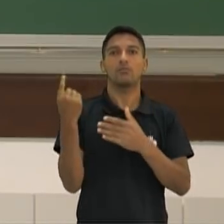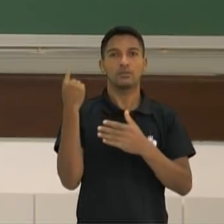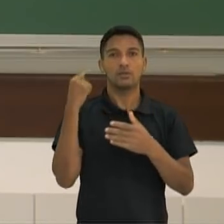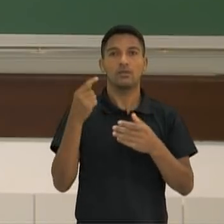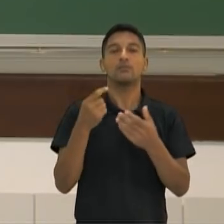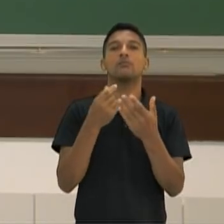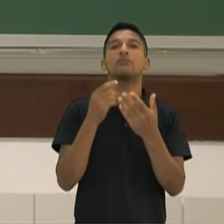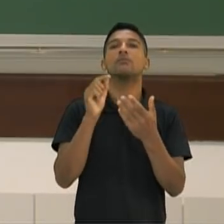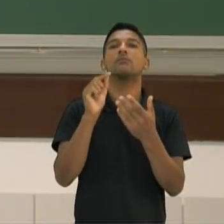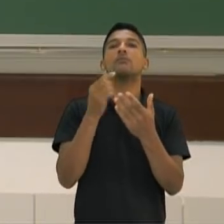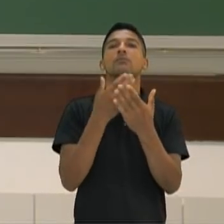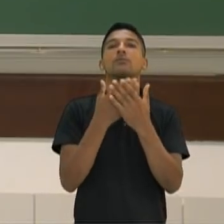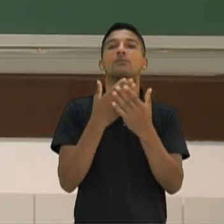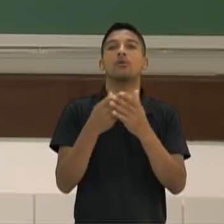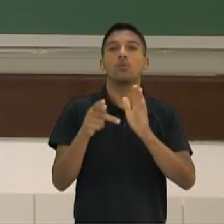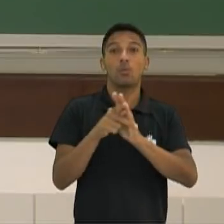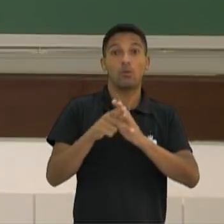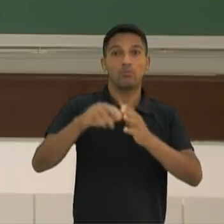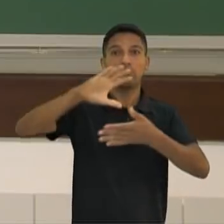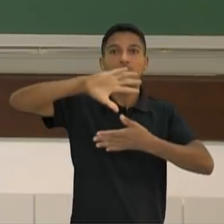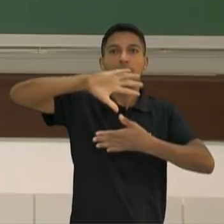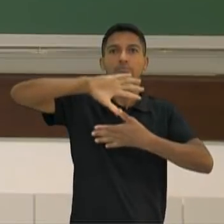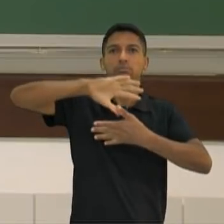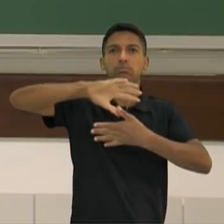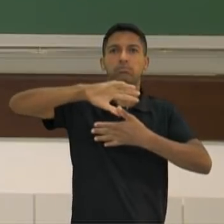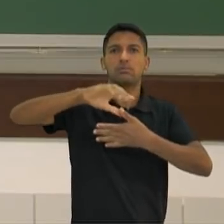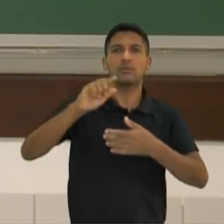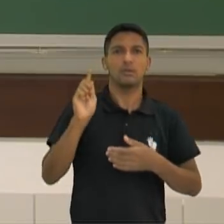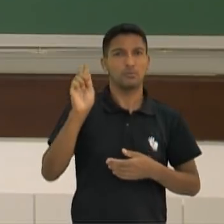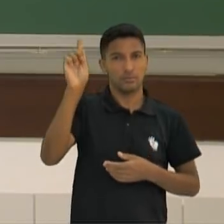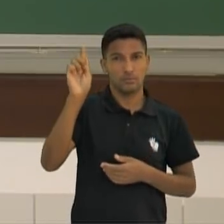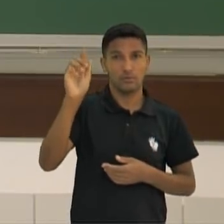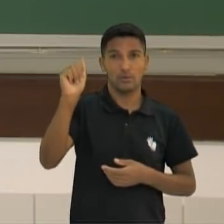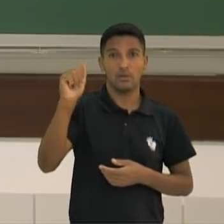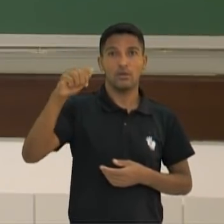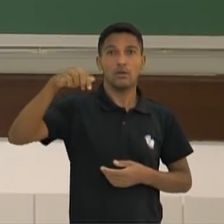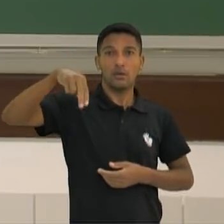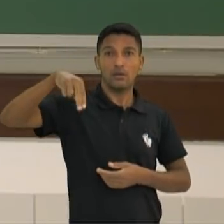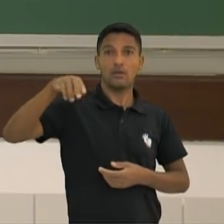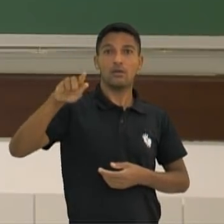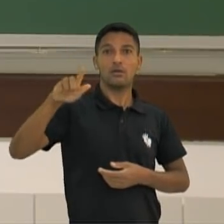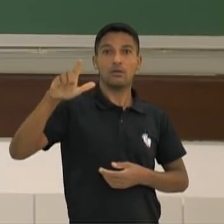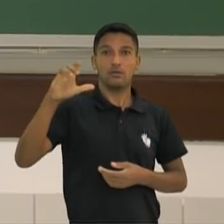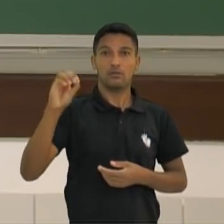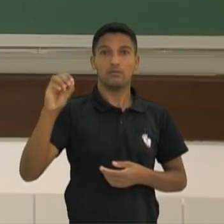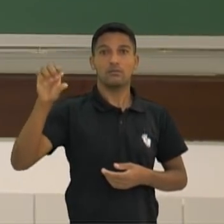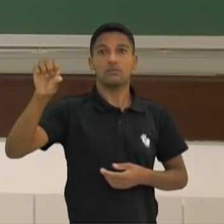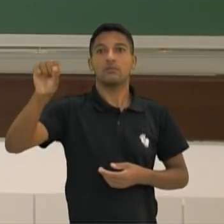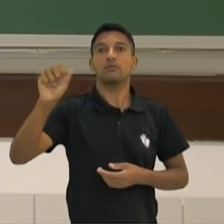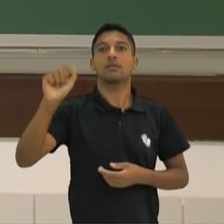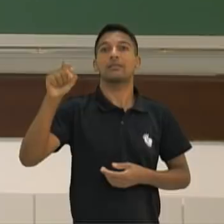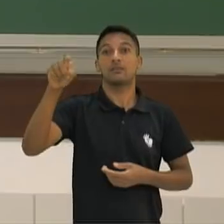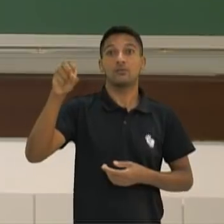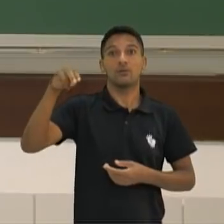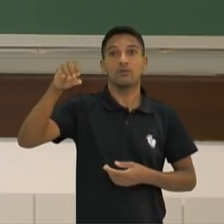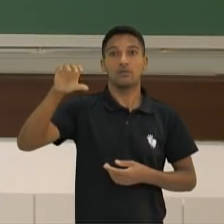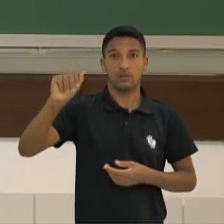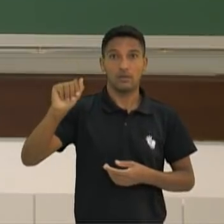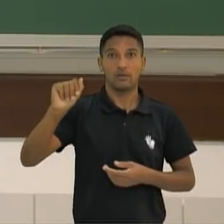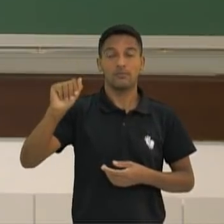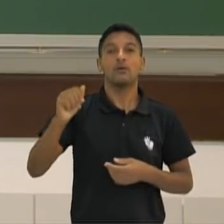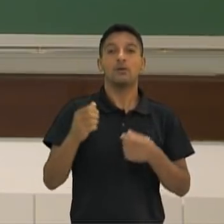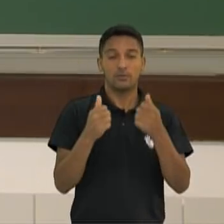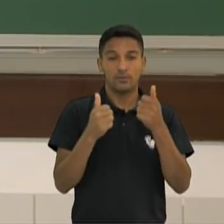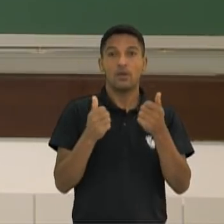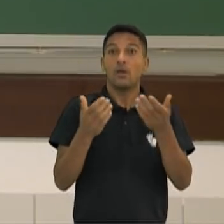questões socioambientais da América Anglo-Saxônica. Hoje vamos fazer a mesma metodologia, só que com a América Latina. Então, dentro